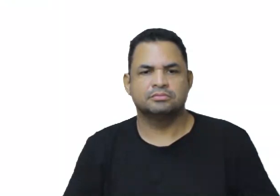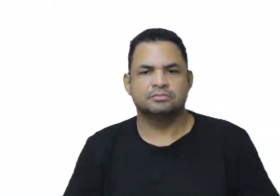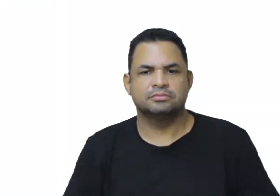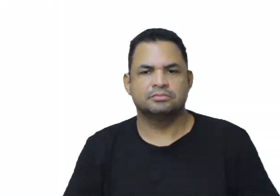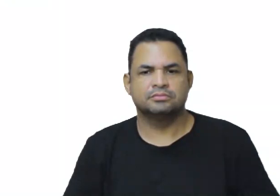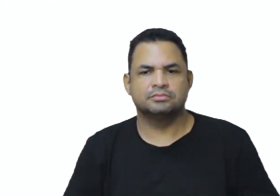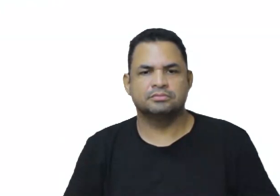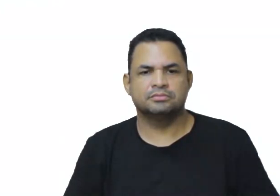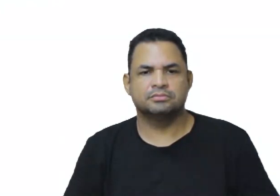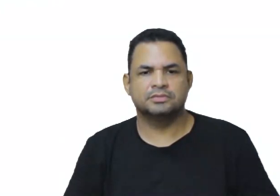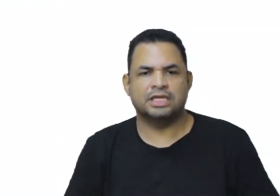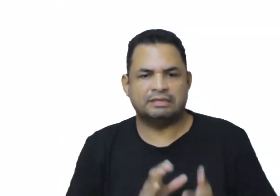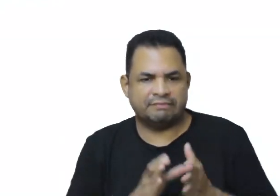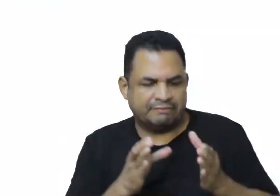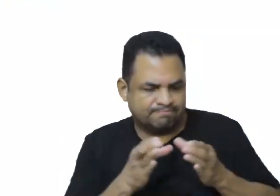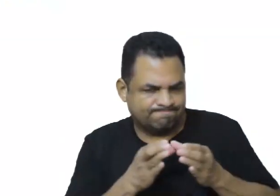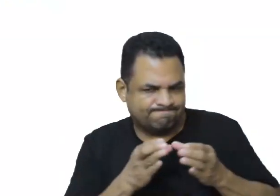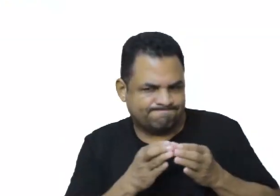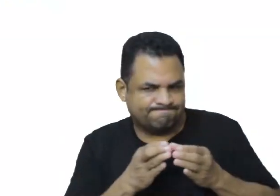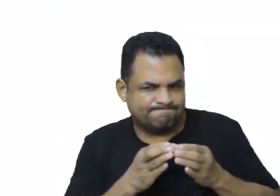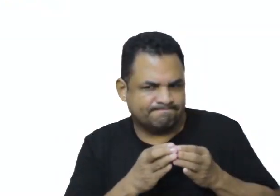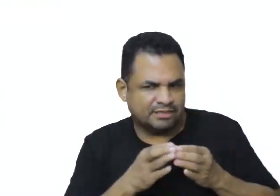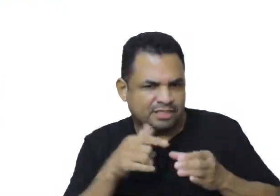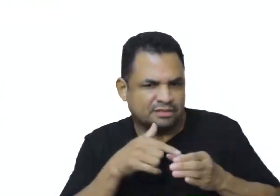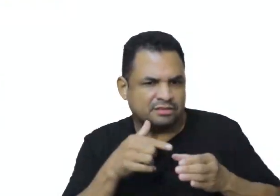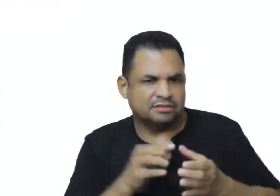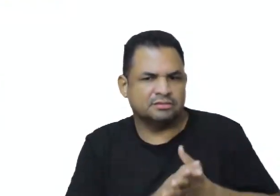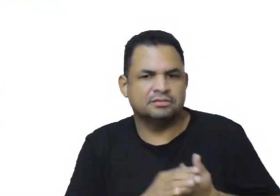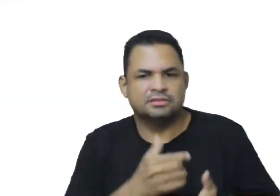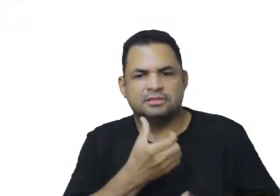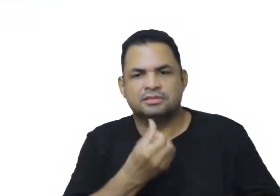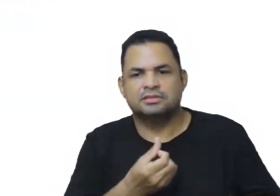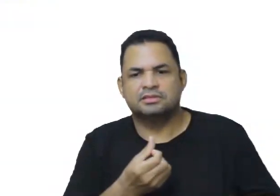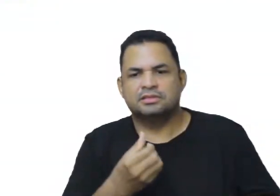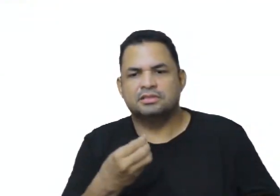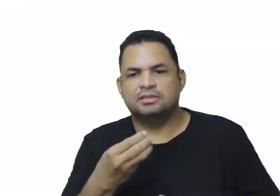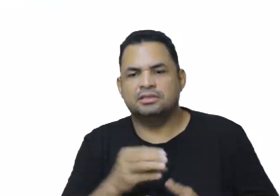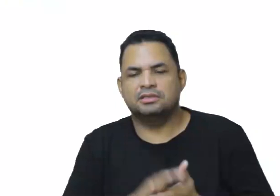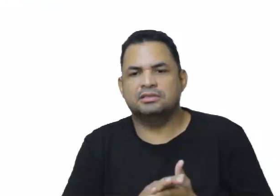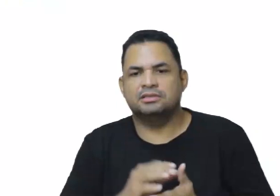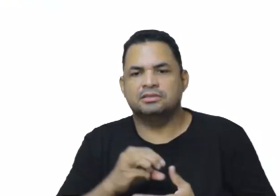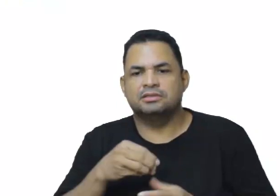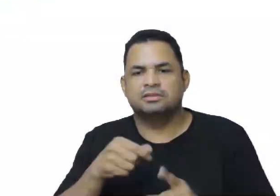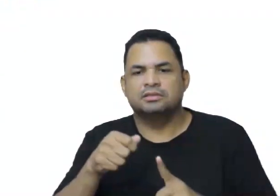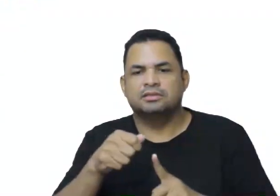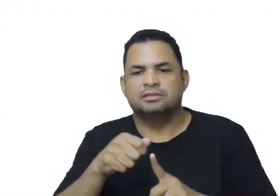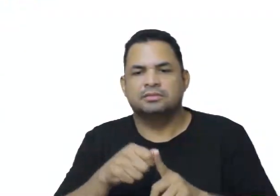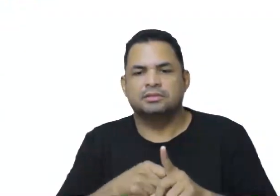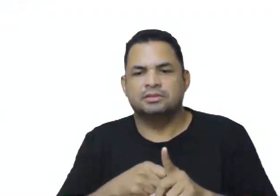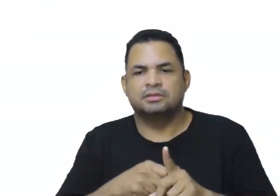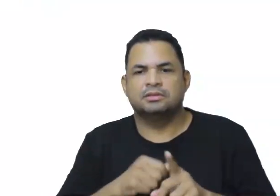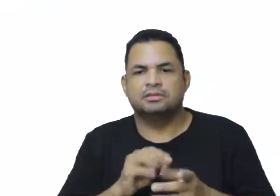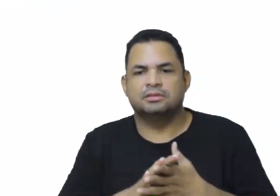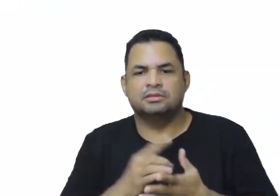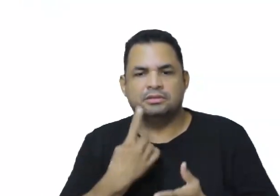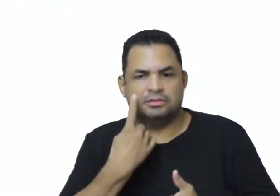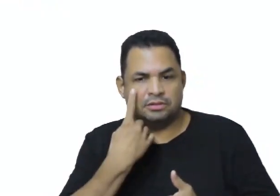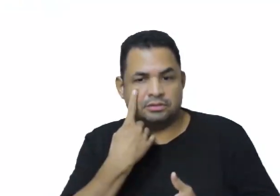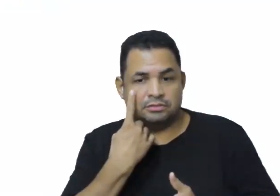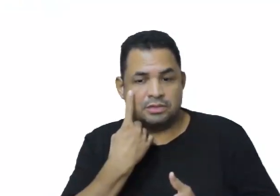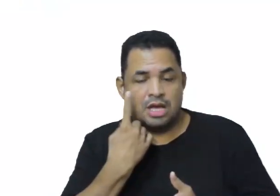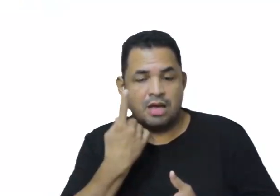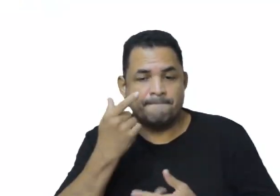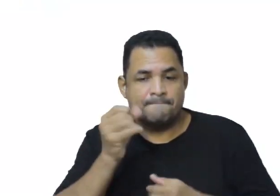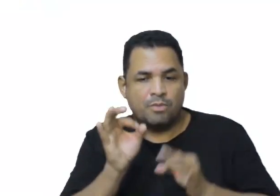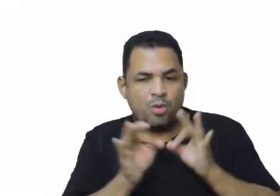espaço apertado aí para ele, né? Ó, com 6 meses ele vira a cabeça para se preparar para o nascimento. Ele